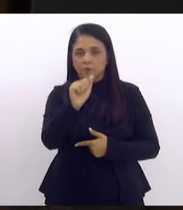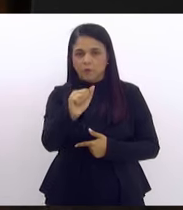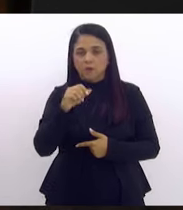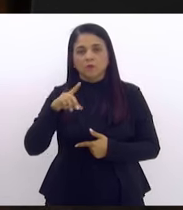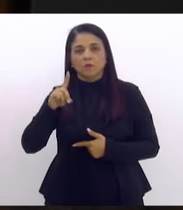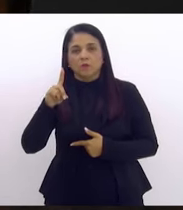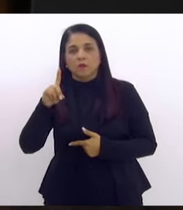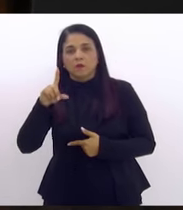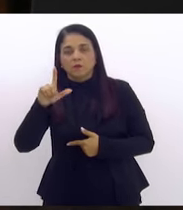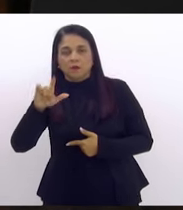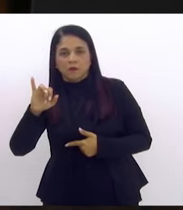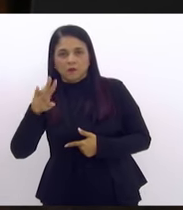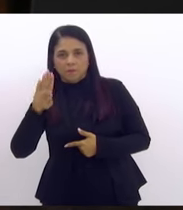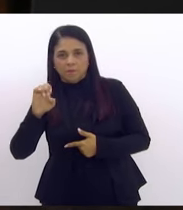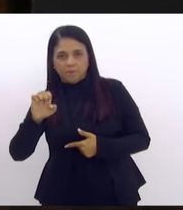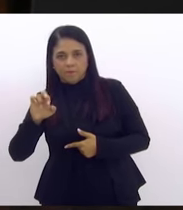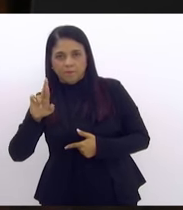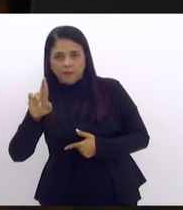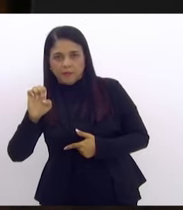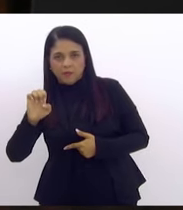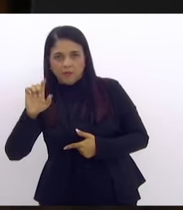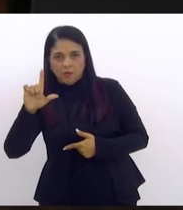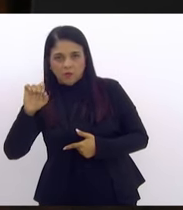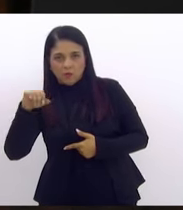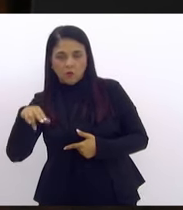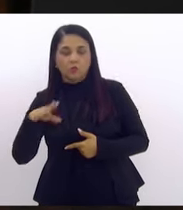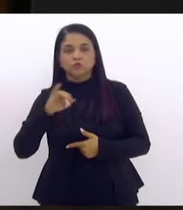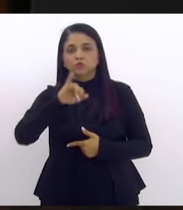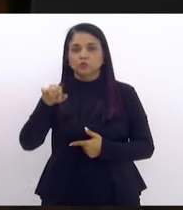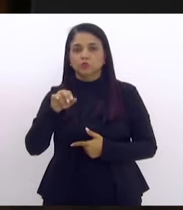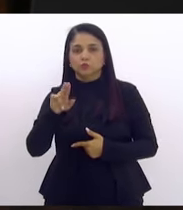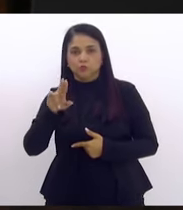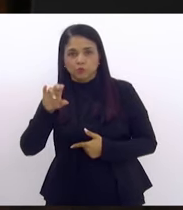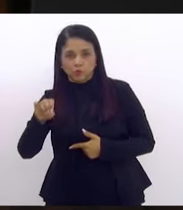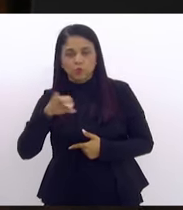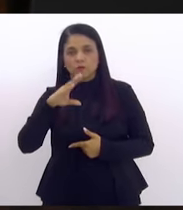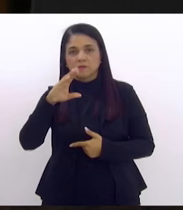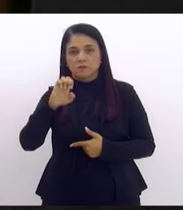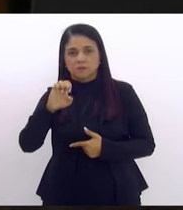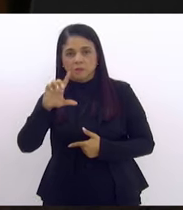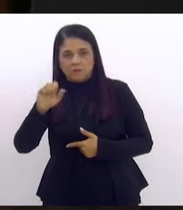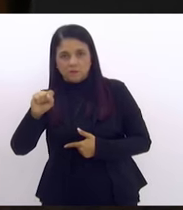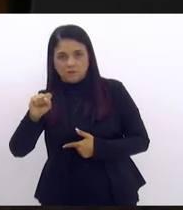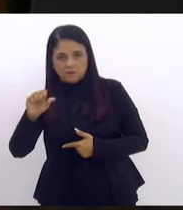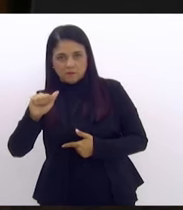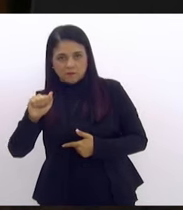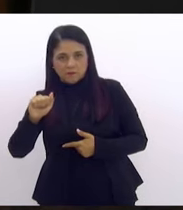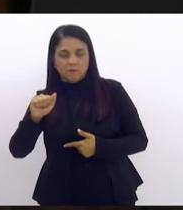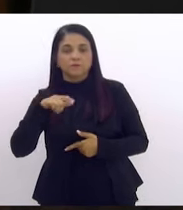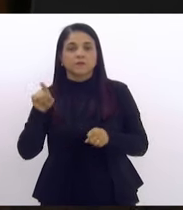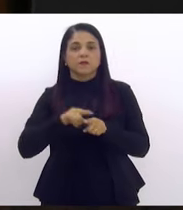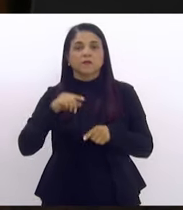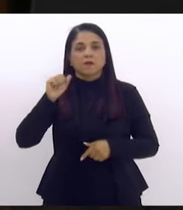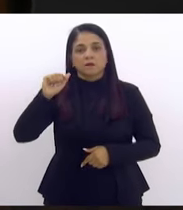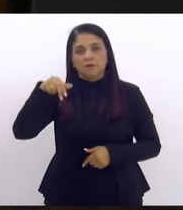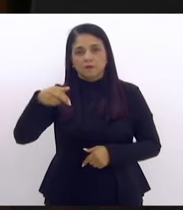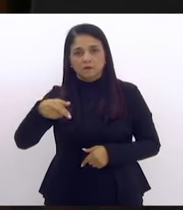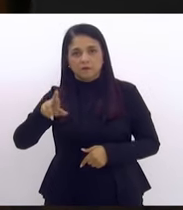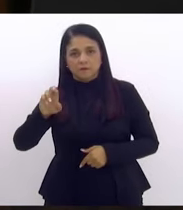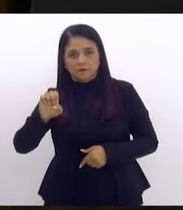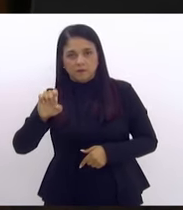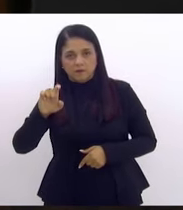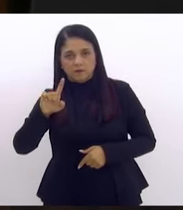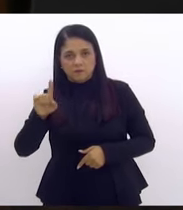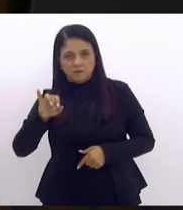Carlos Macedo, Chico Machado, Val Ceasa, Júlio Rocha, Marina do MST, Tiago Galhaço e Andrezinho Siciliano, que altera a Lei